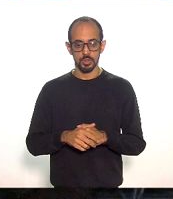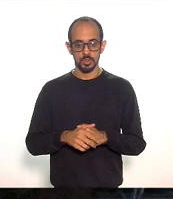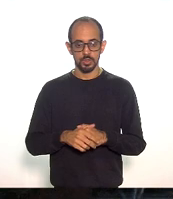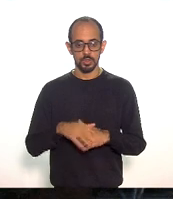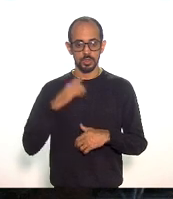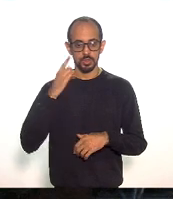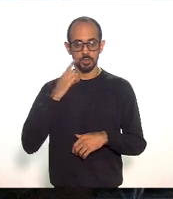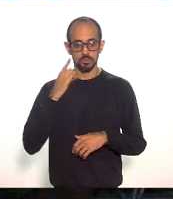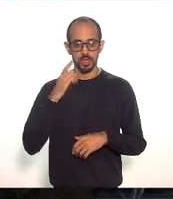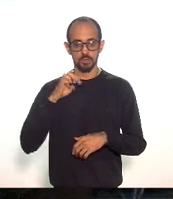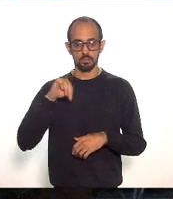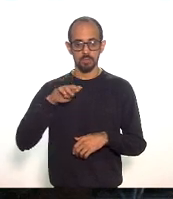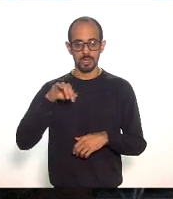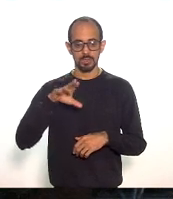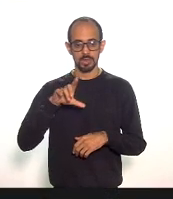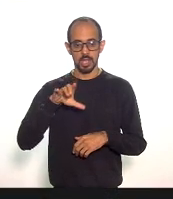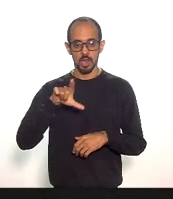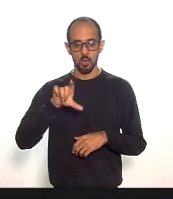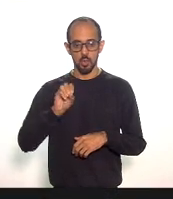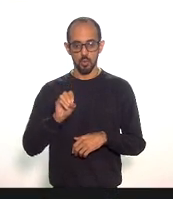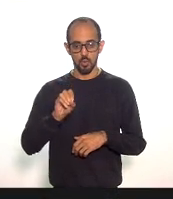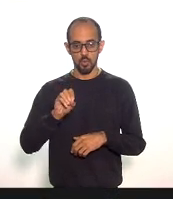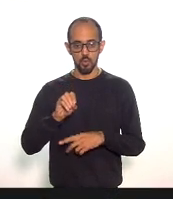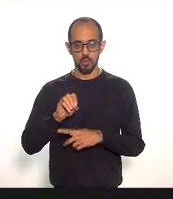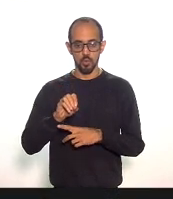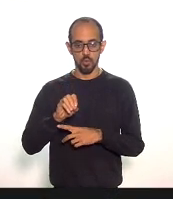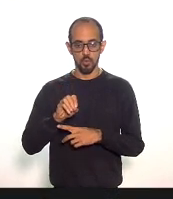Marcelo Cabeleireiro.